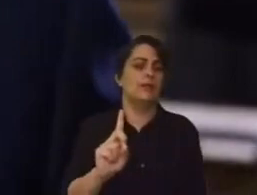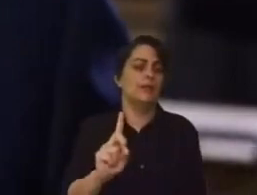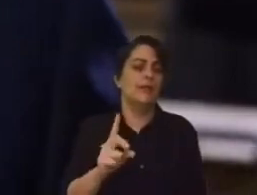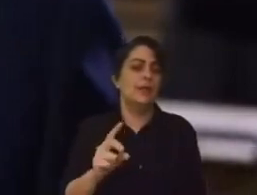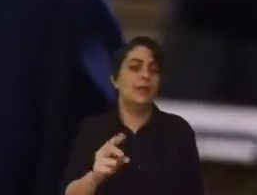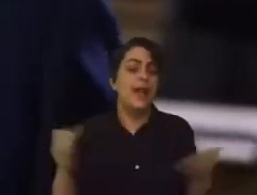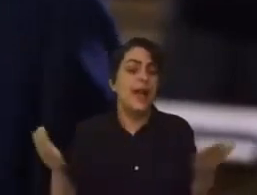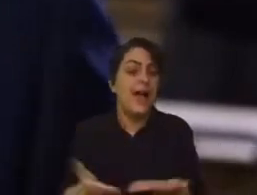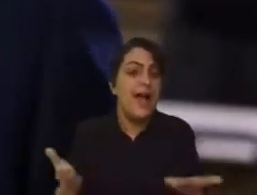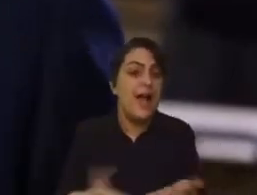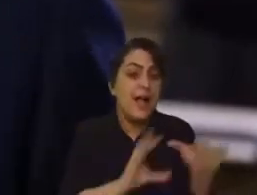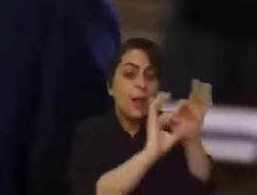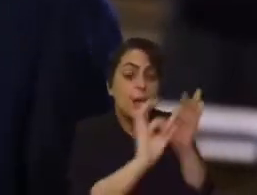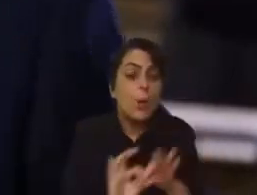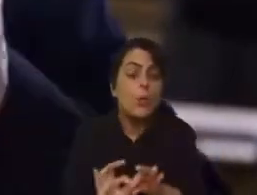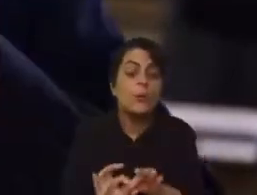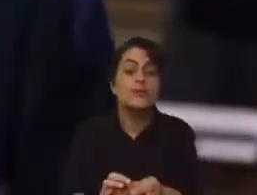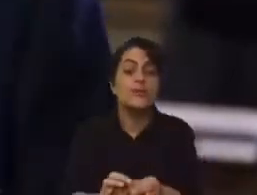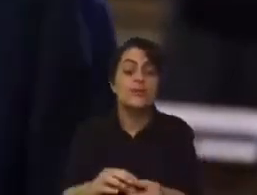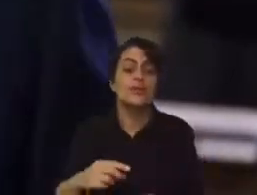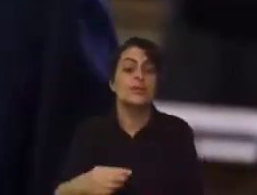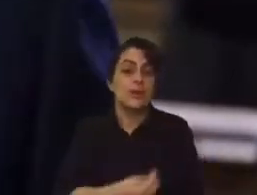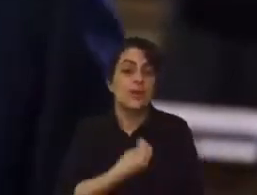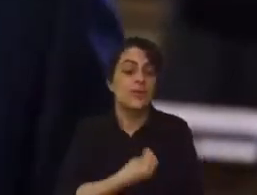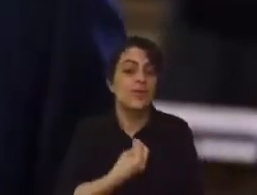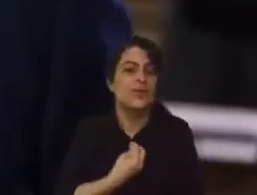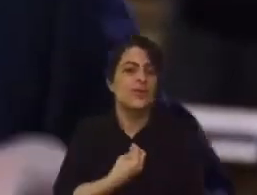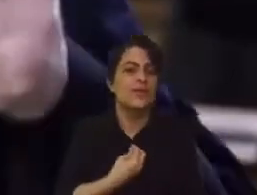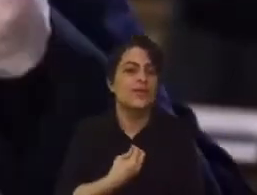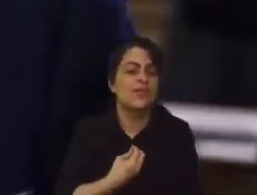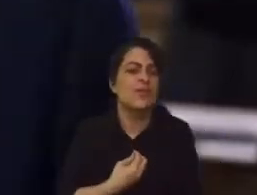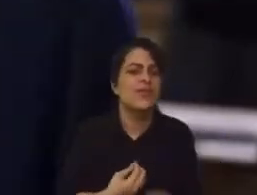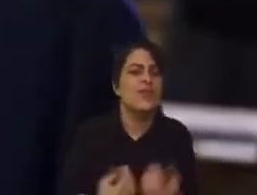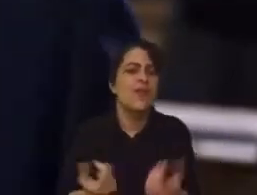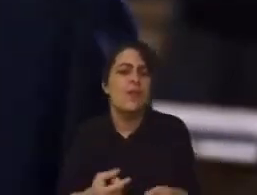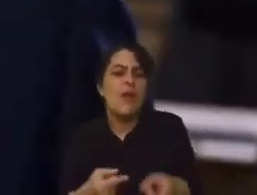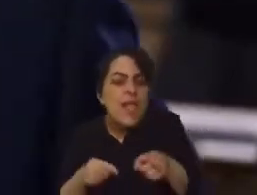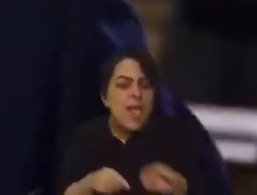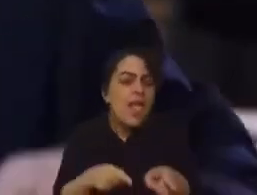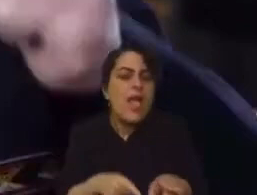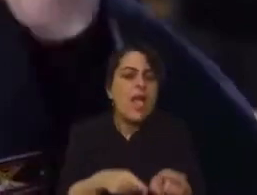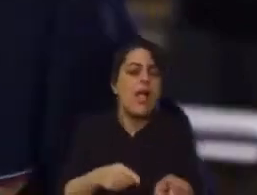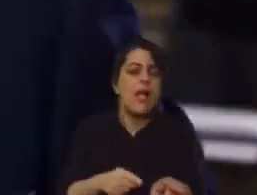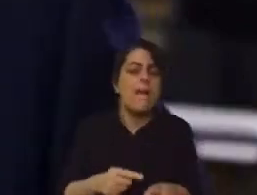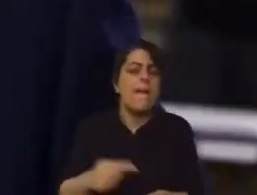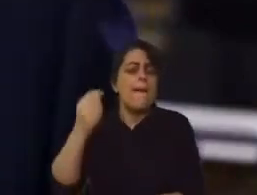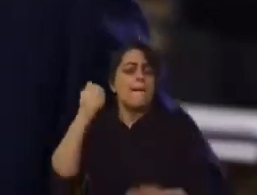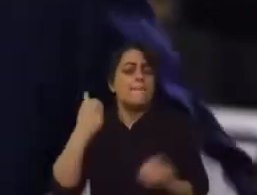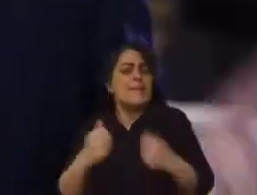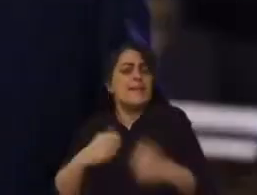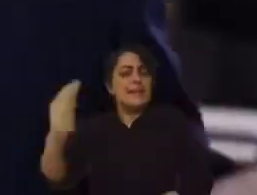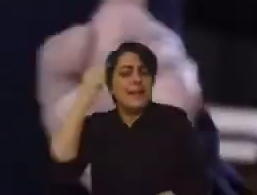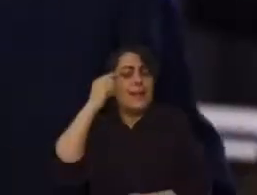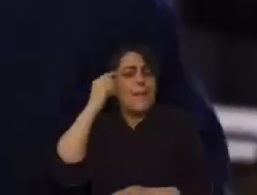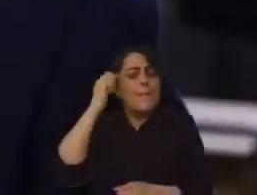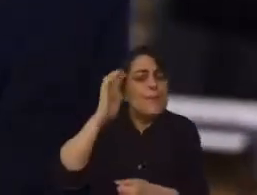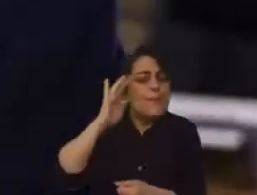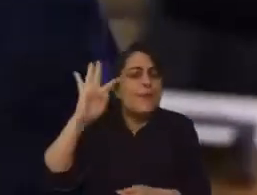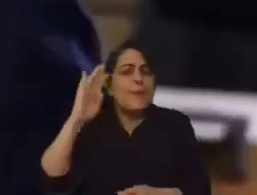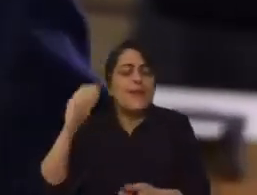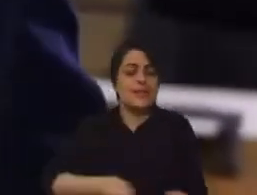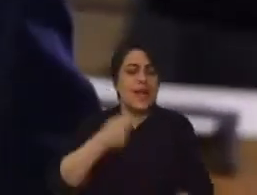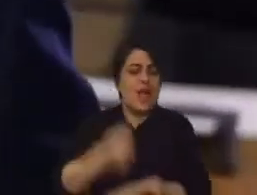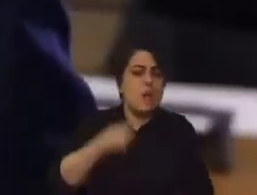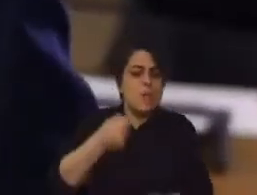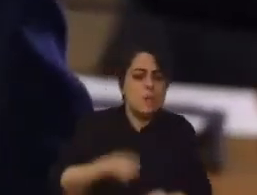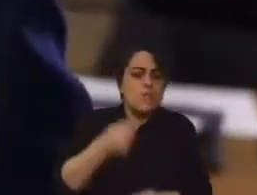de provocação. Nós temos que ser mais criativos, nós temos que estudar mais, nós temos que lutar mais, porque tudo mudou depois